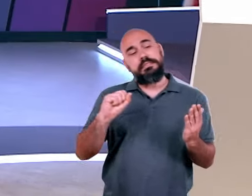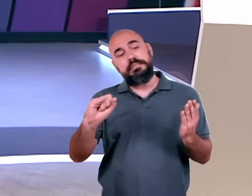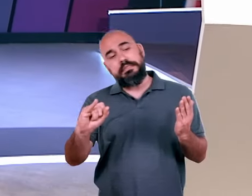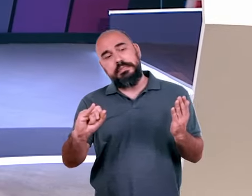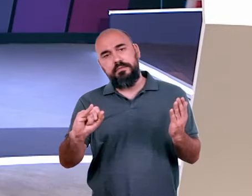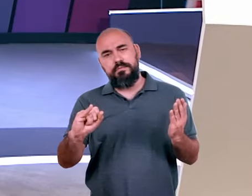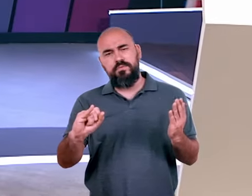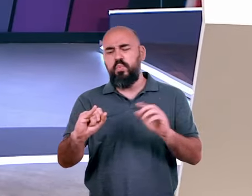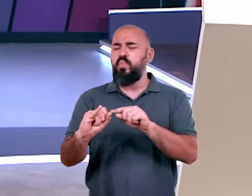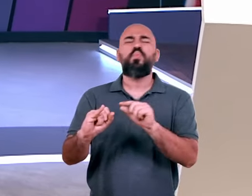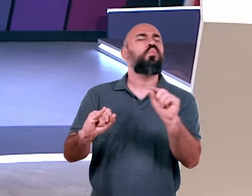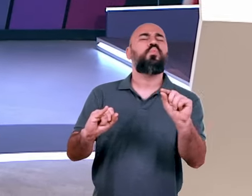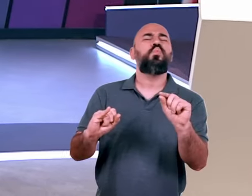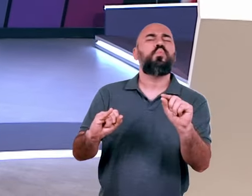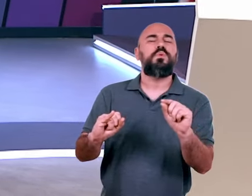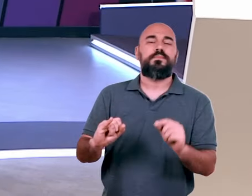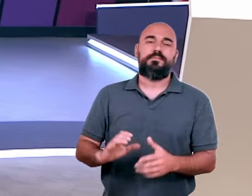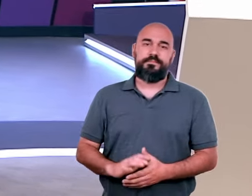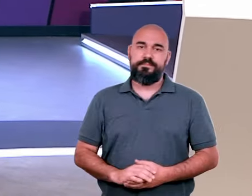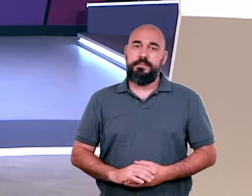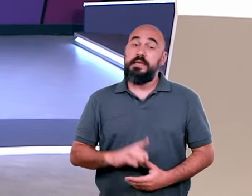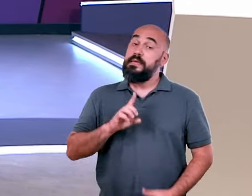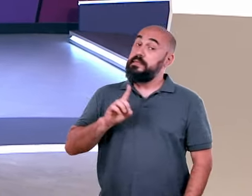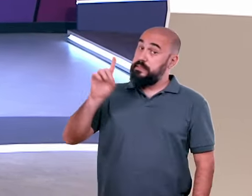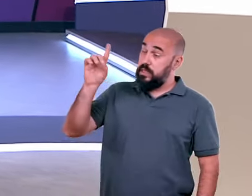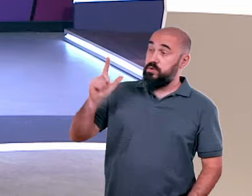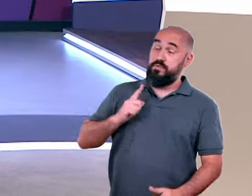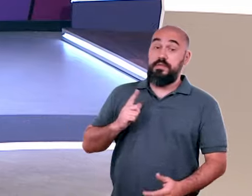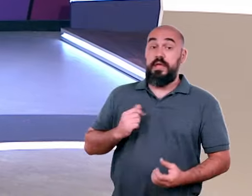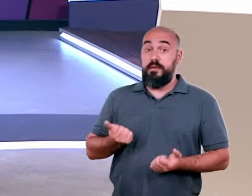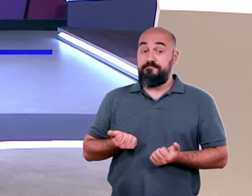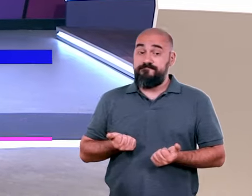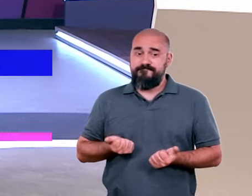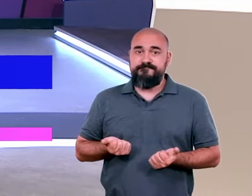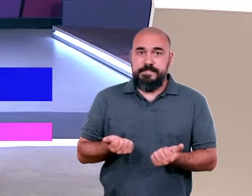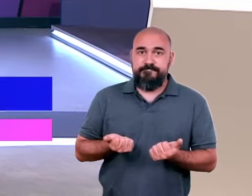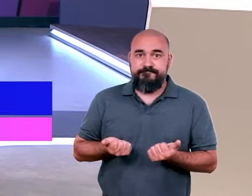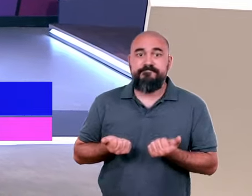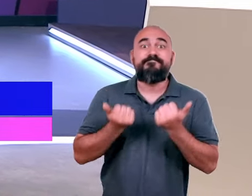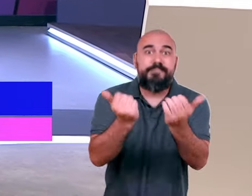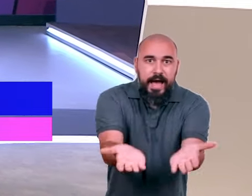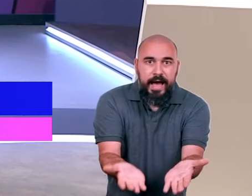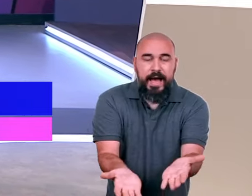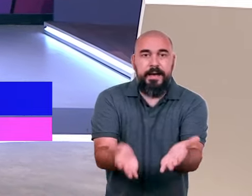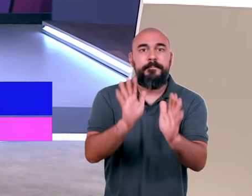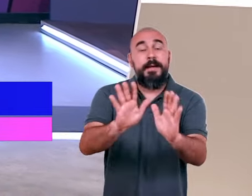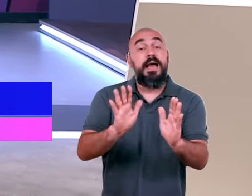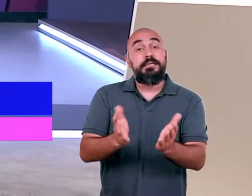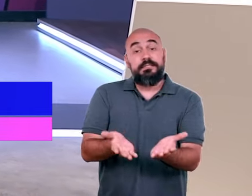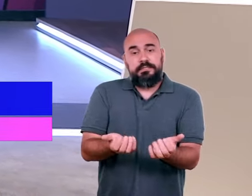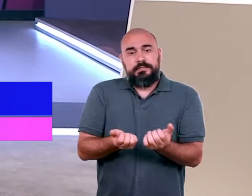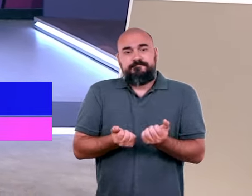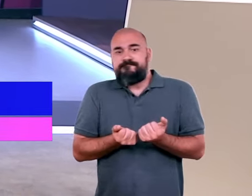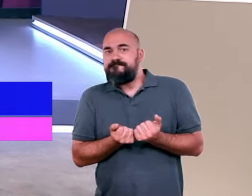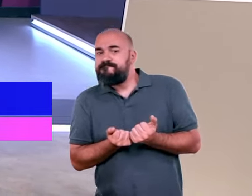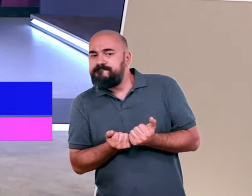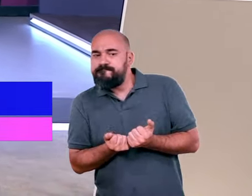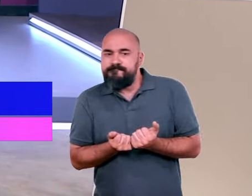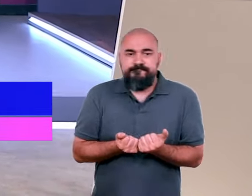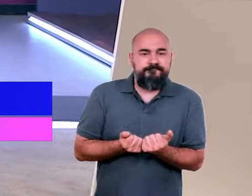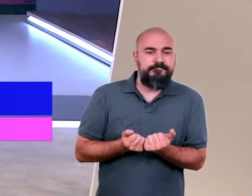significa? Deus, ele tem algo para te dar. Mas antes de te dar, ele